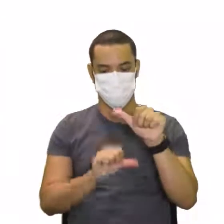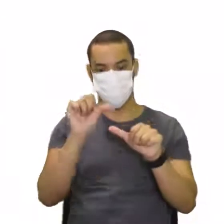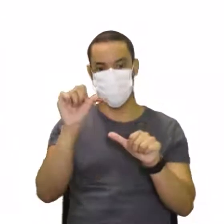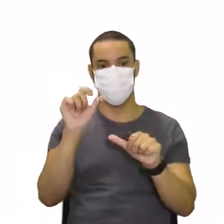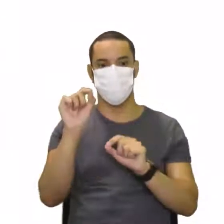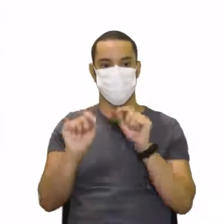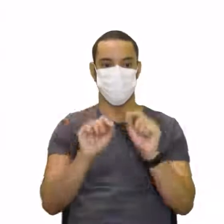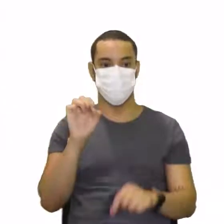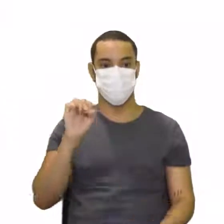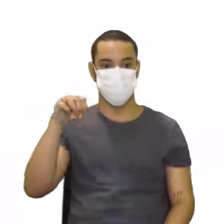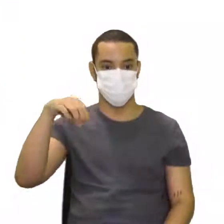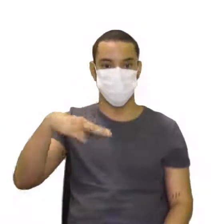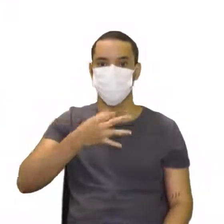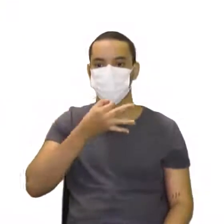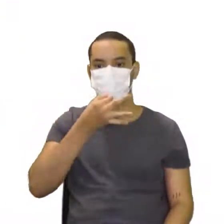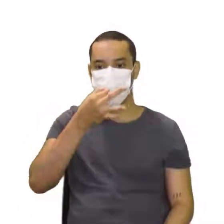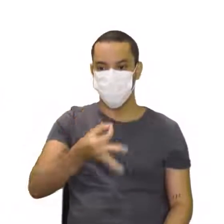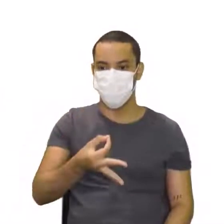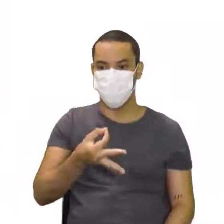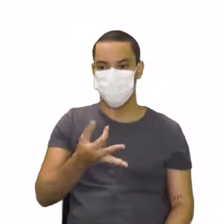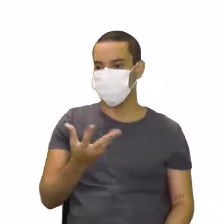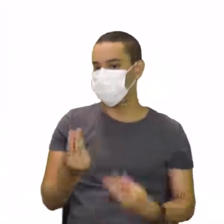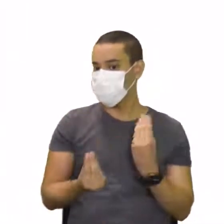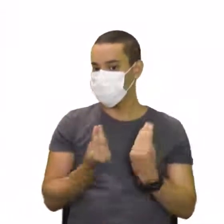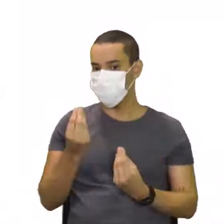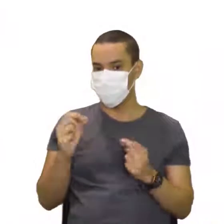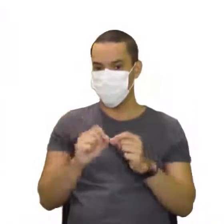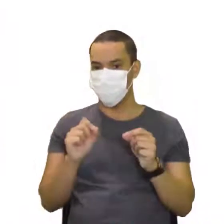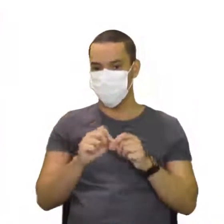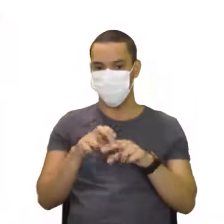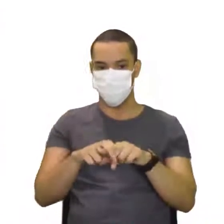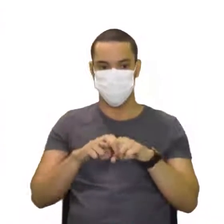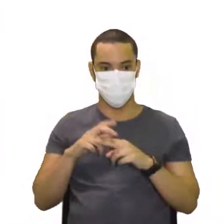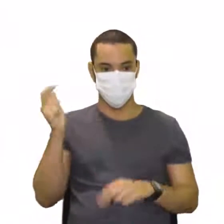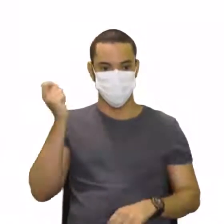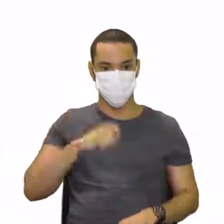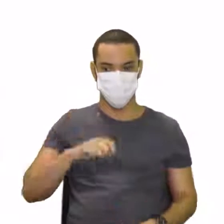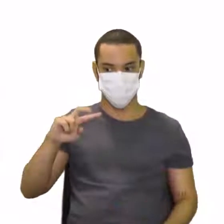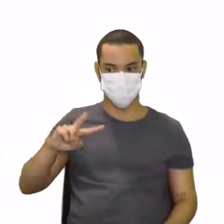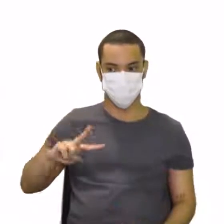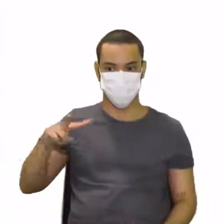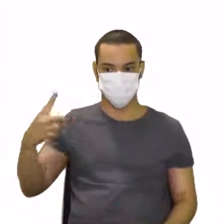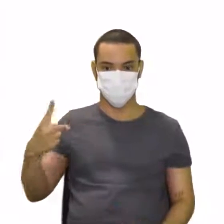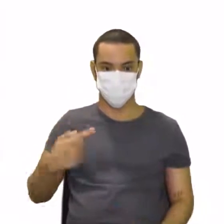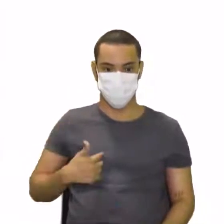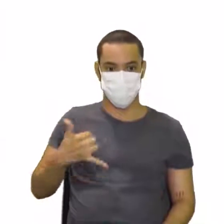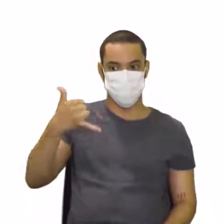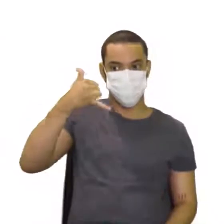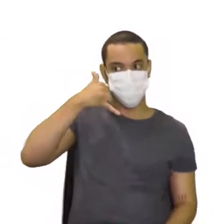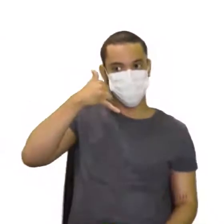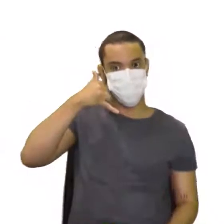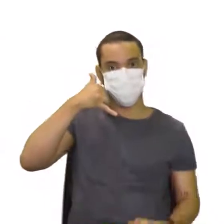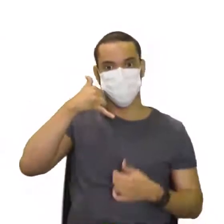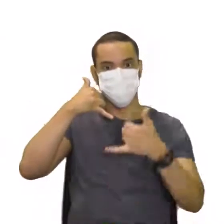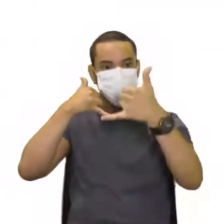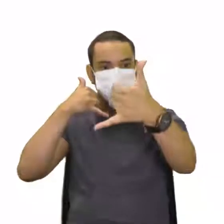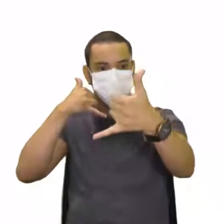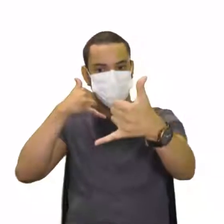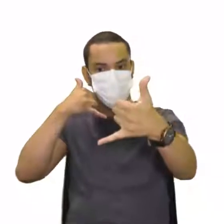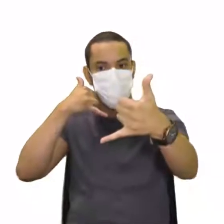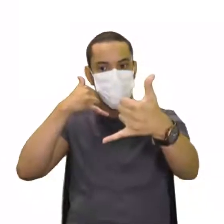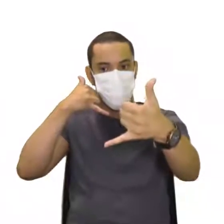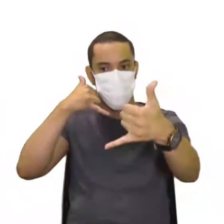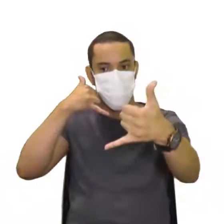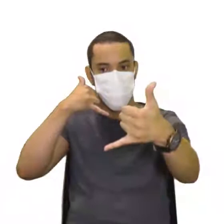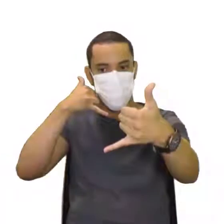em corrente elétrica. E assim consegue reproduzir novamente do outro lado. Então, você pega um som e para ele ser